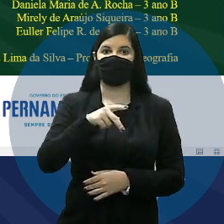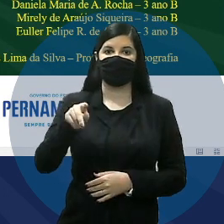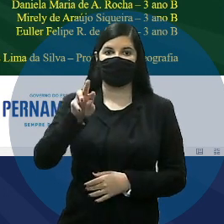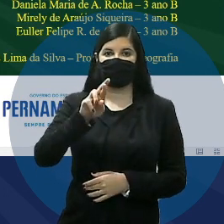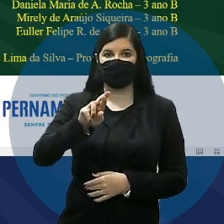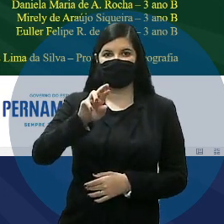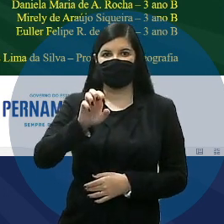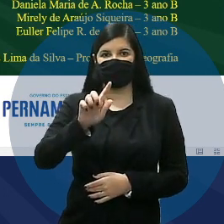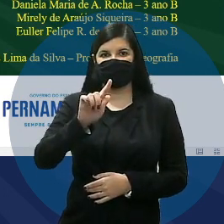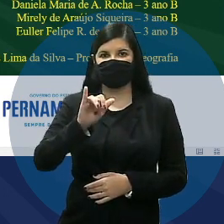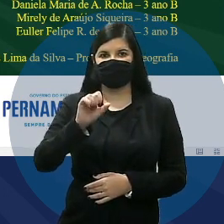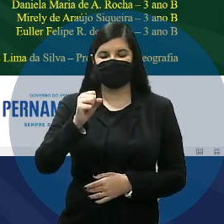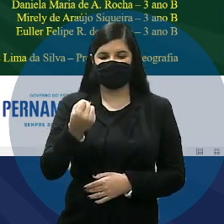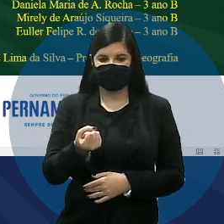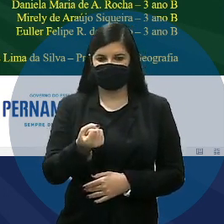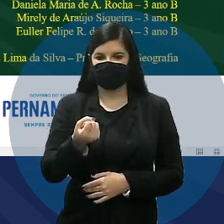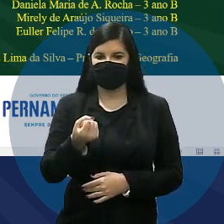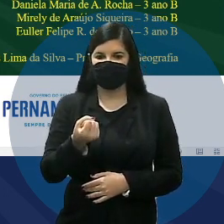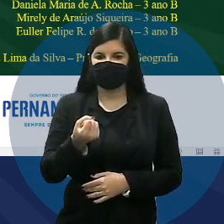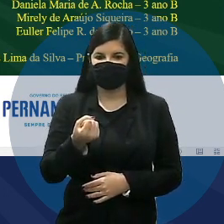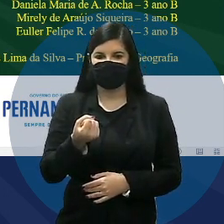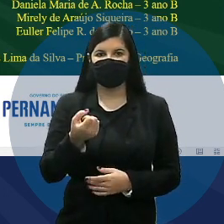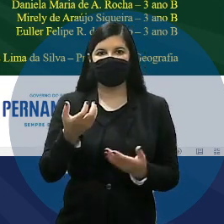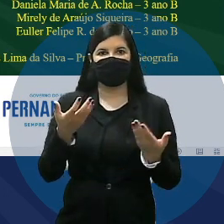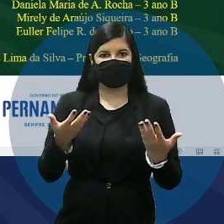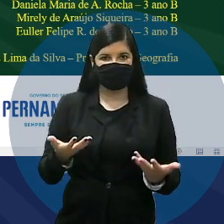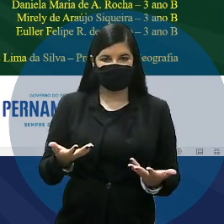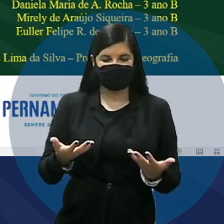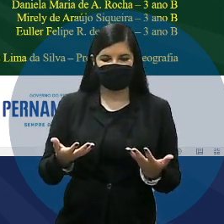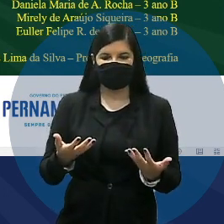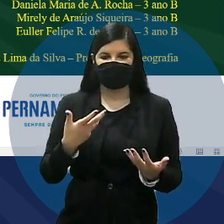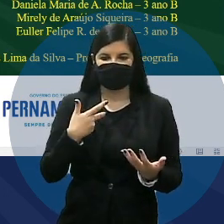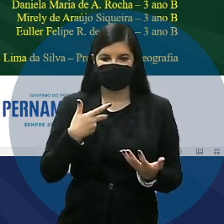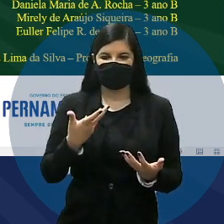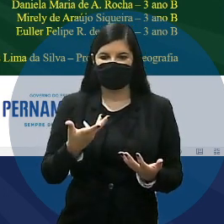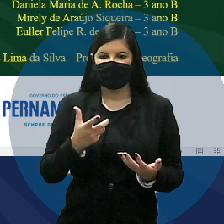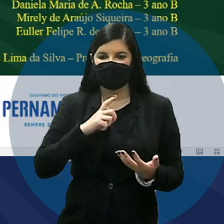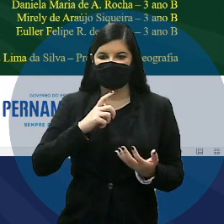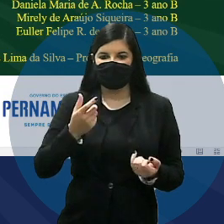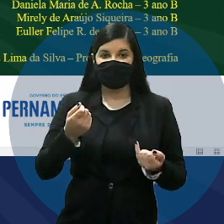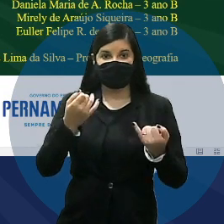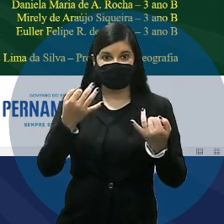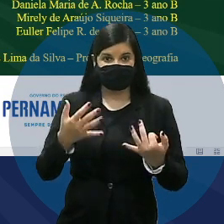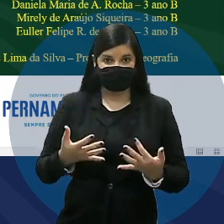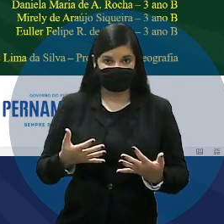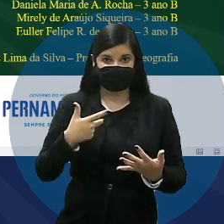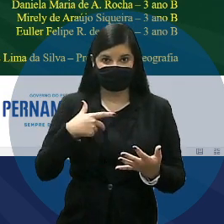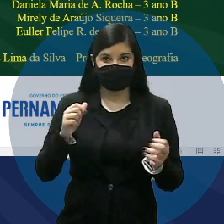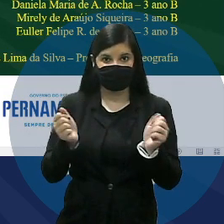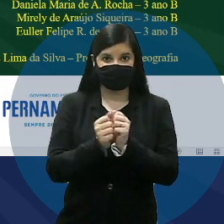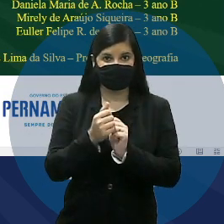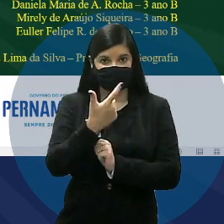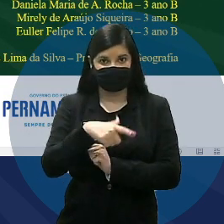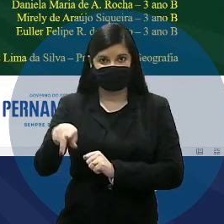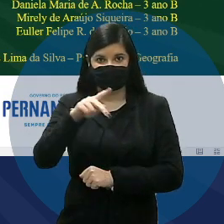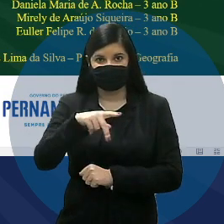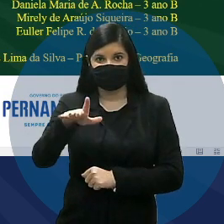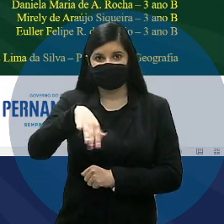gente tem o acento do I, Regis, né? Ele é um alagoano que junto com os outros professores da área de